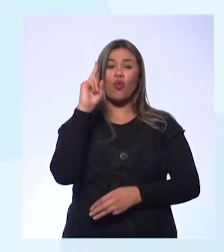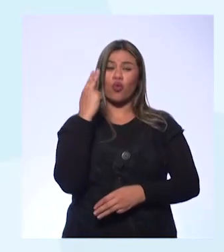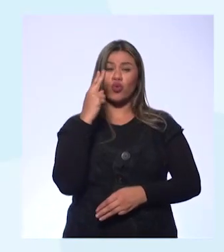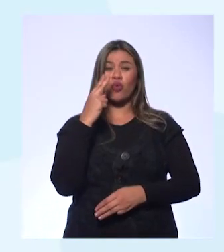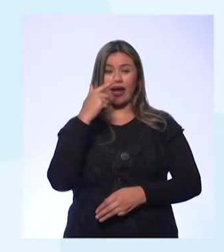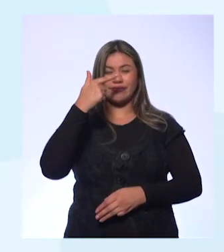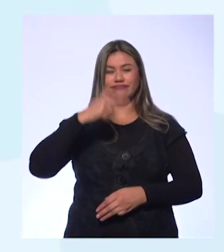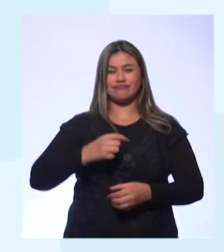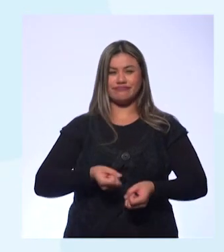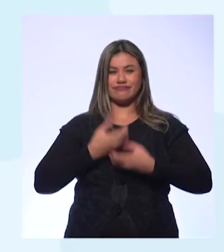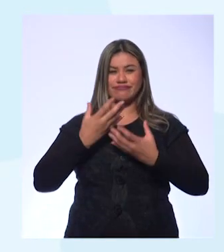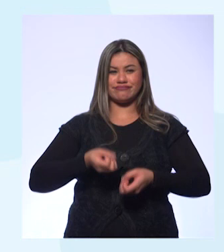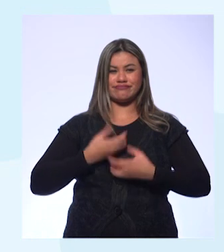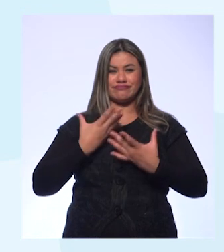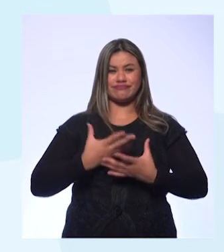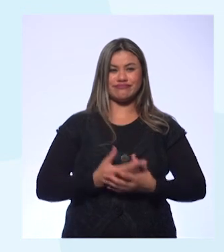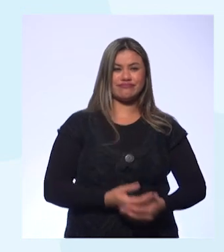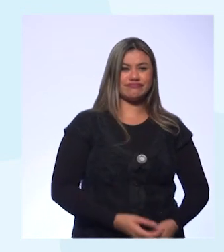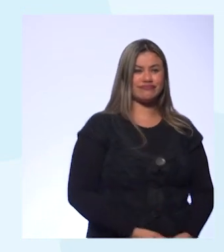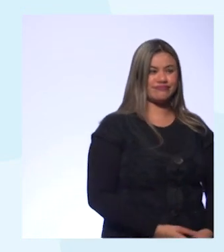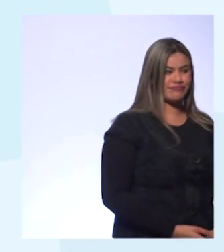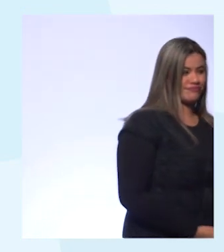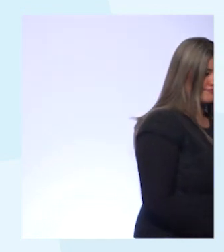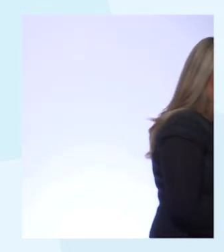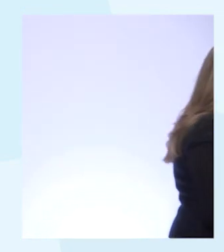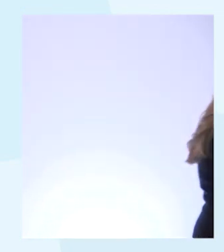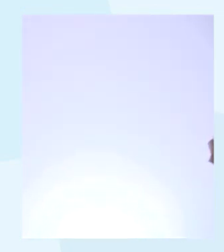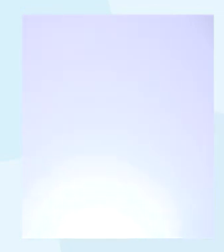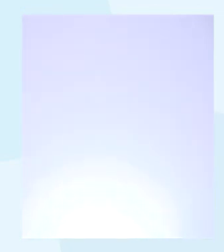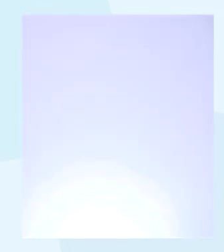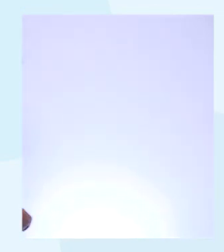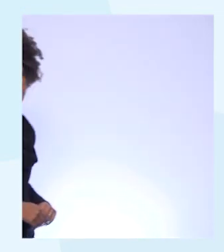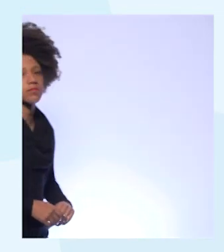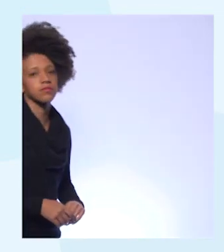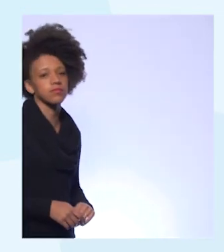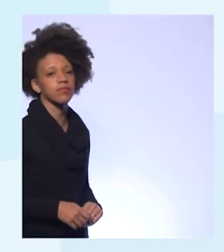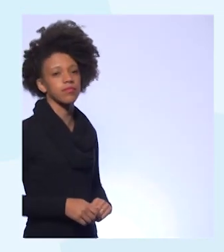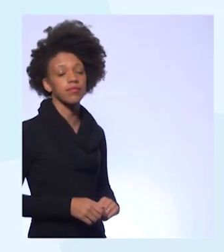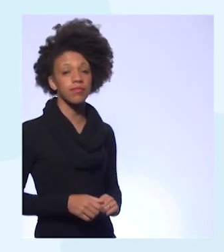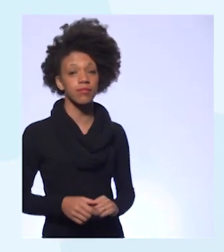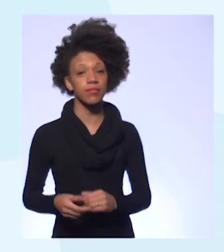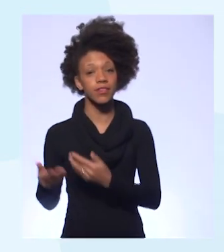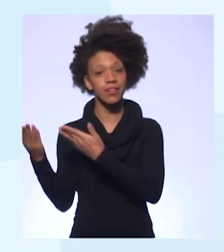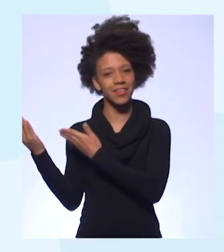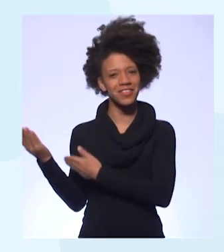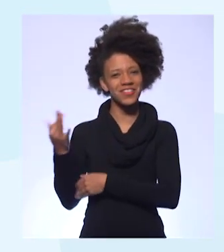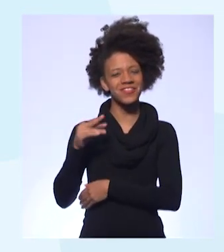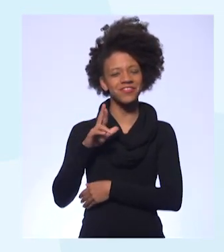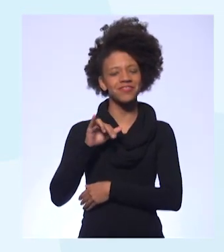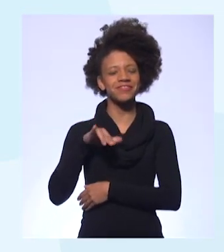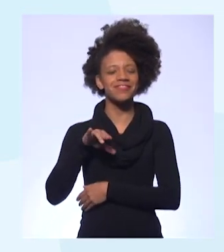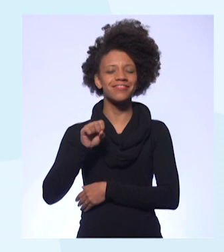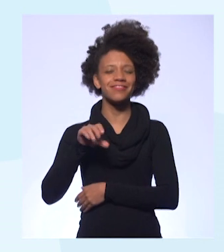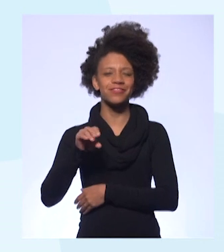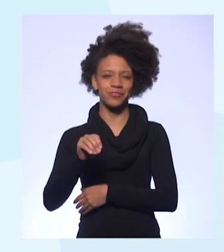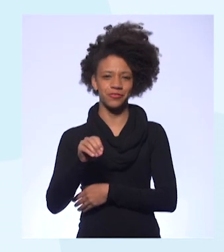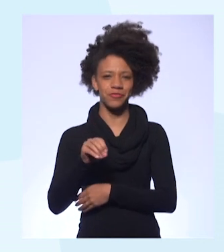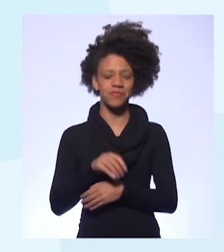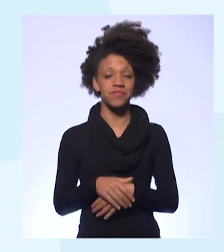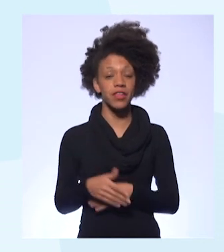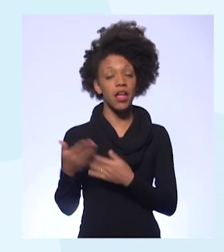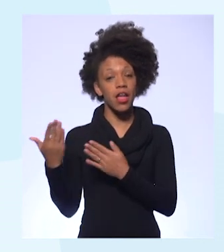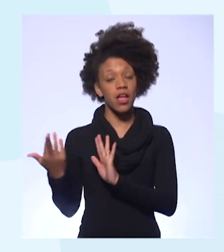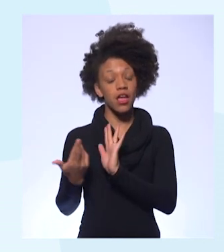vocês tá bom Francisco Solano López está aí o nosso protagonista em represália